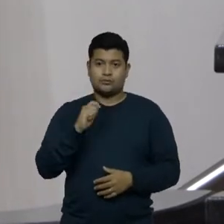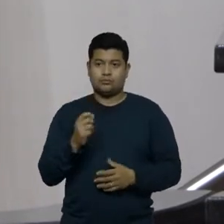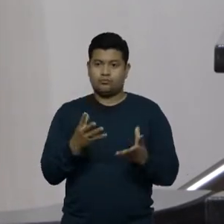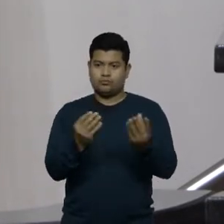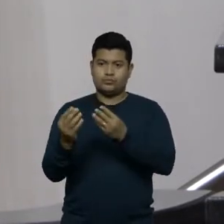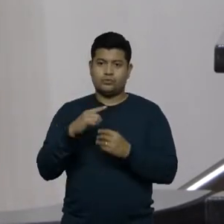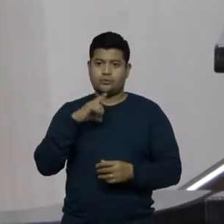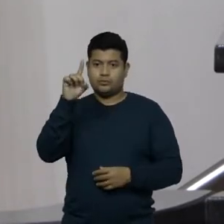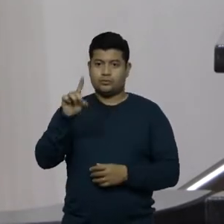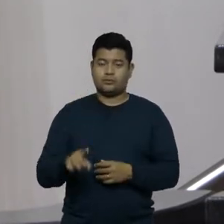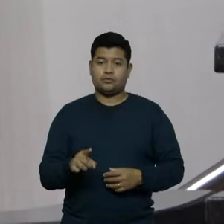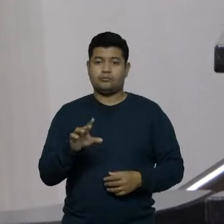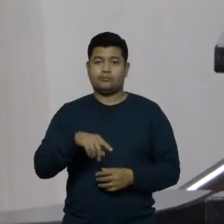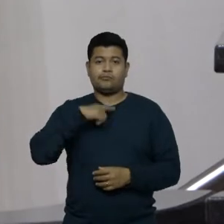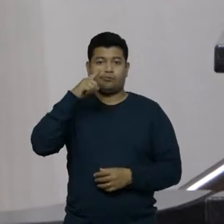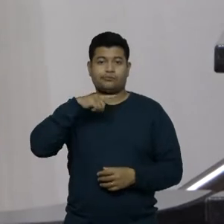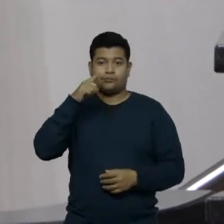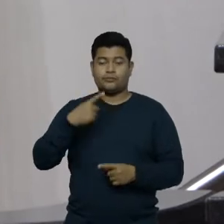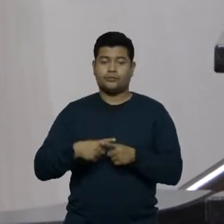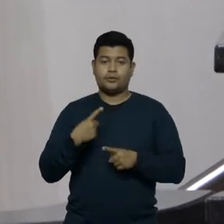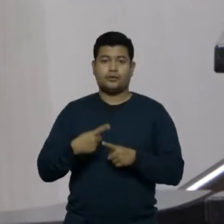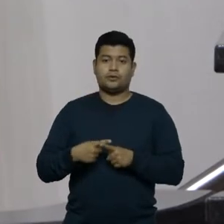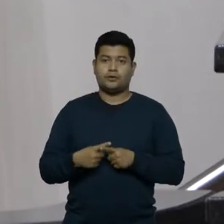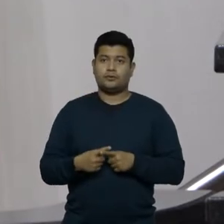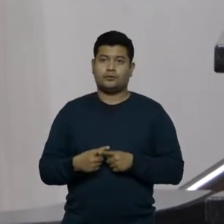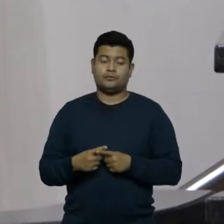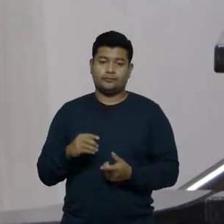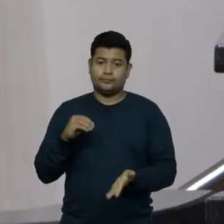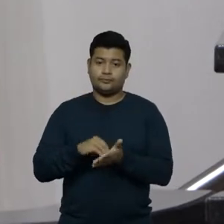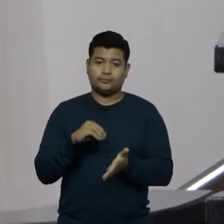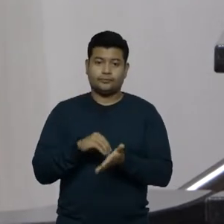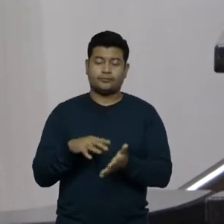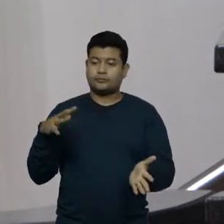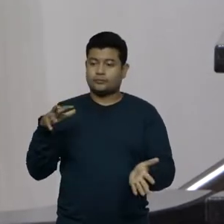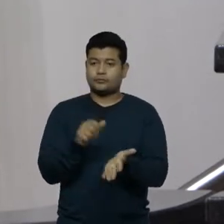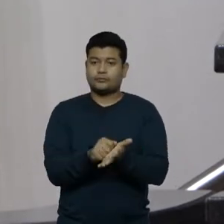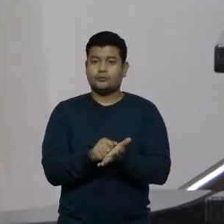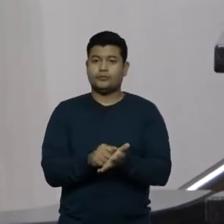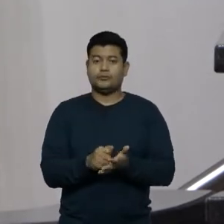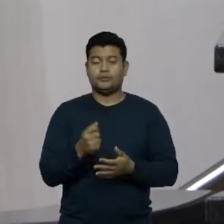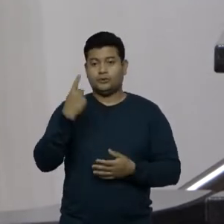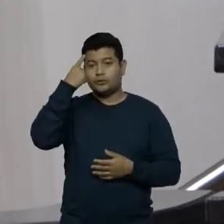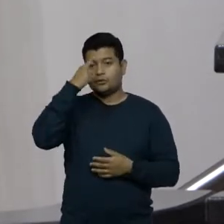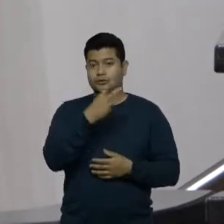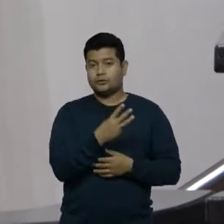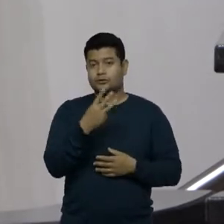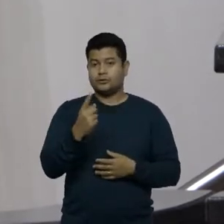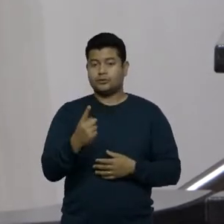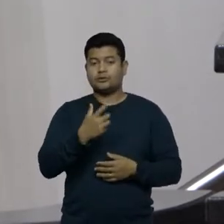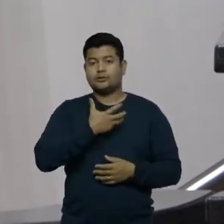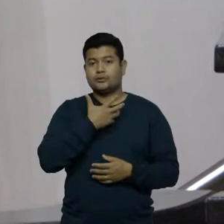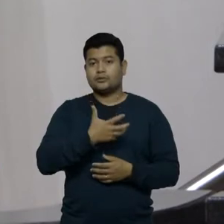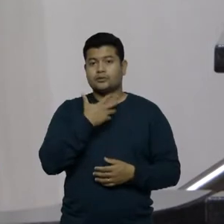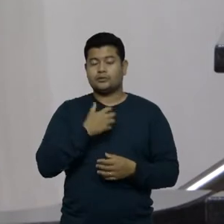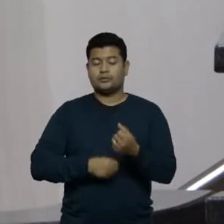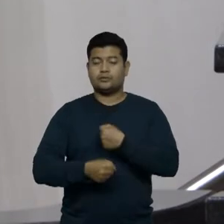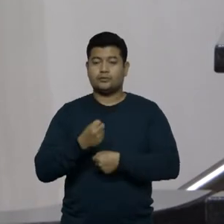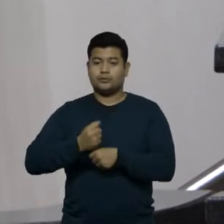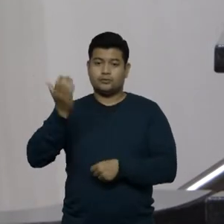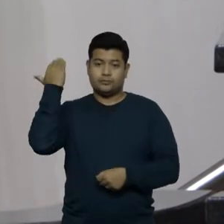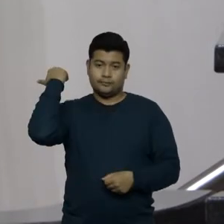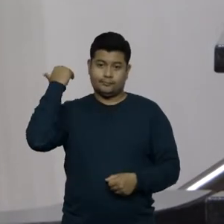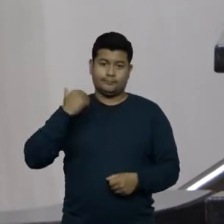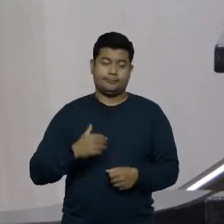estudante mas não vai receber porque não estava escrito lá em 31 dedezembro do ano passado